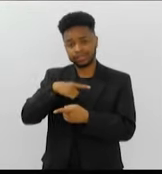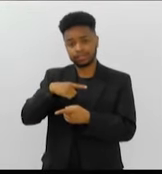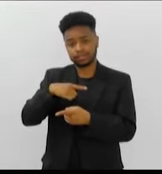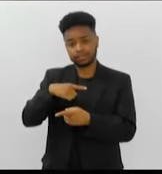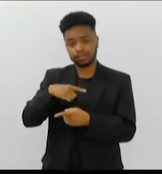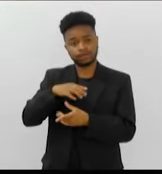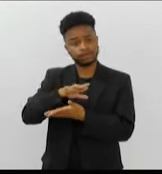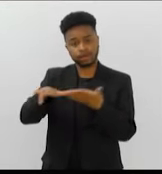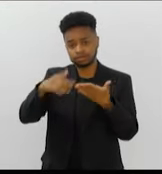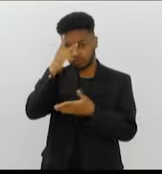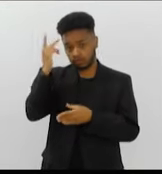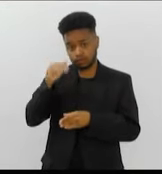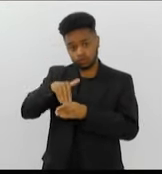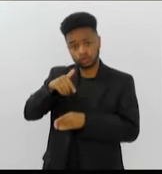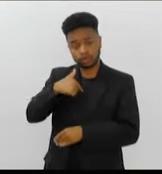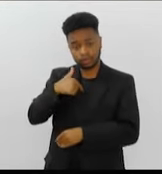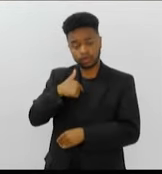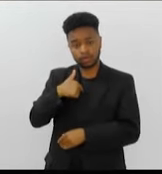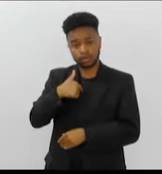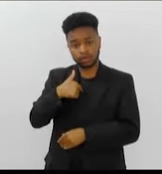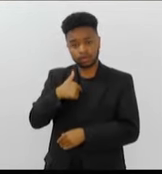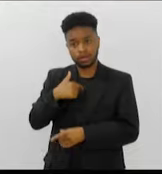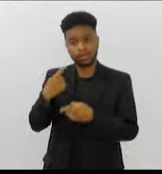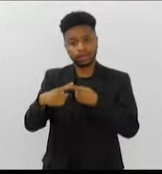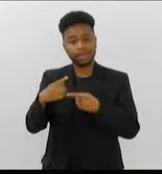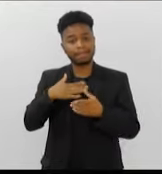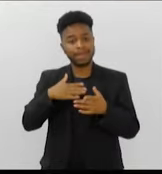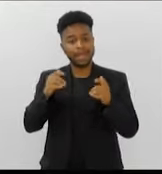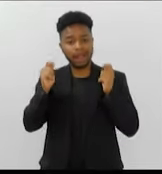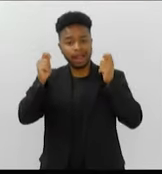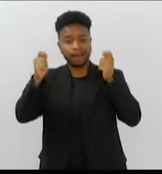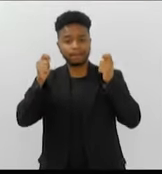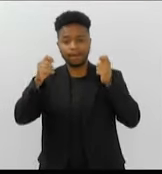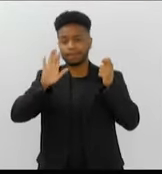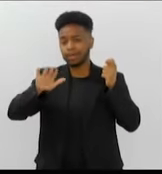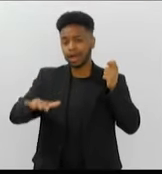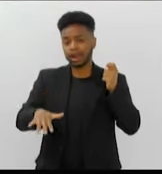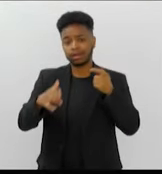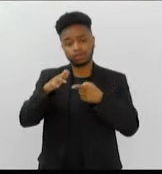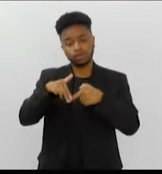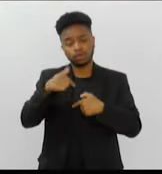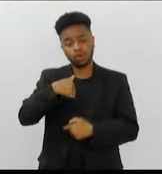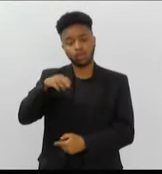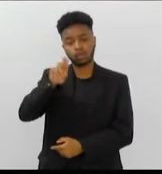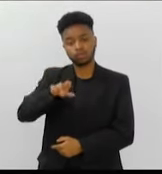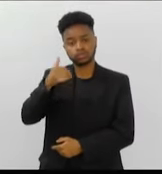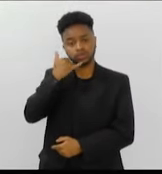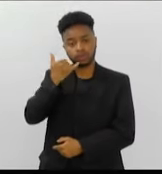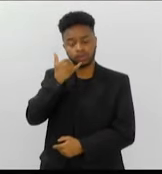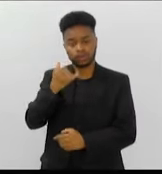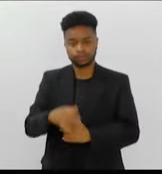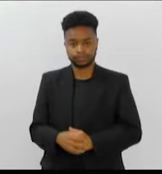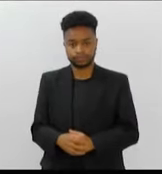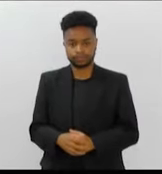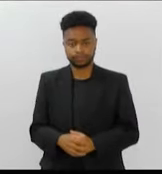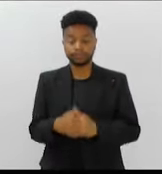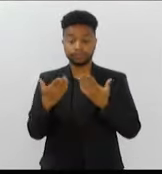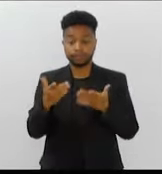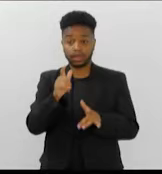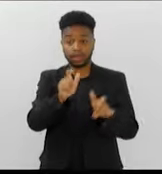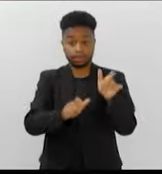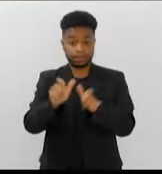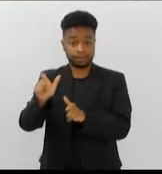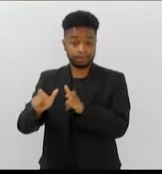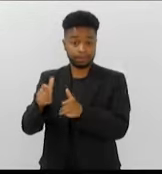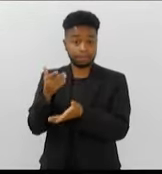ao meu eleitor, com uma campanha extremamente barata, por causa do celular. E aí os caras perderam